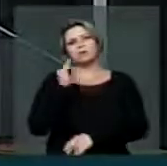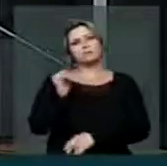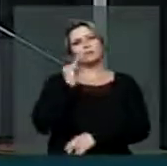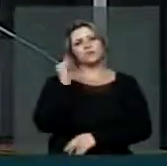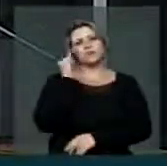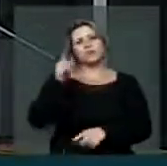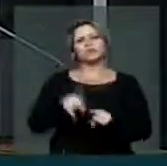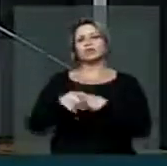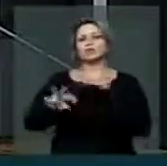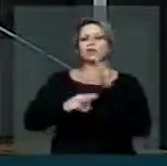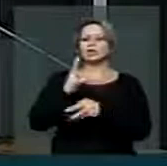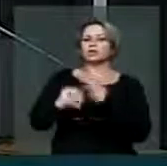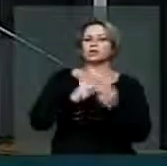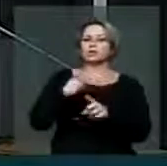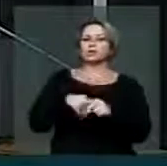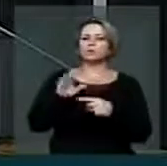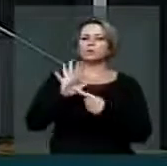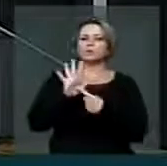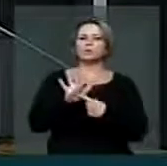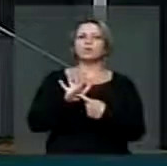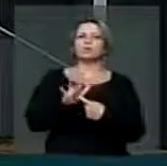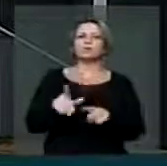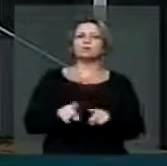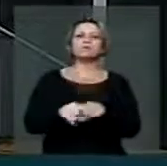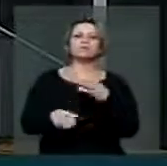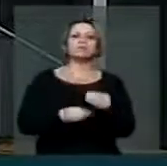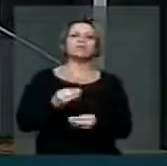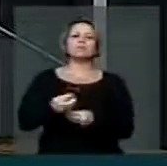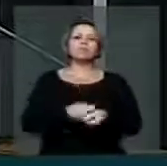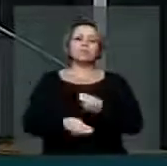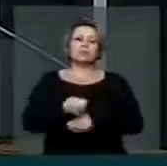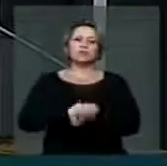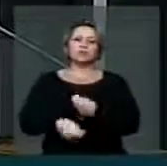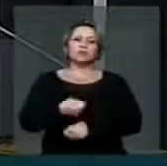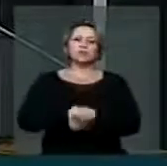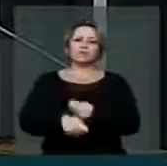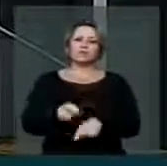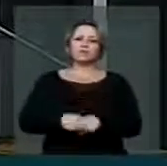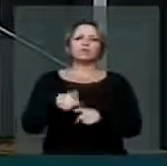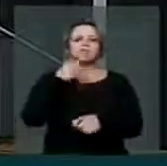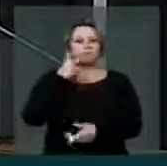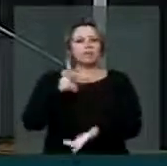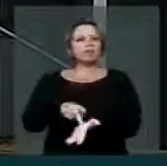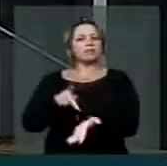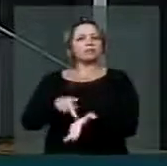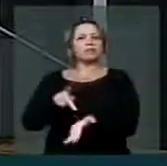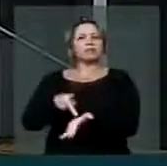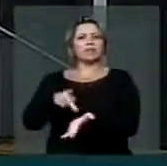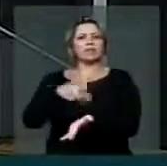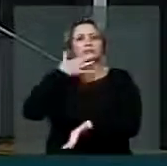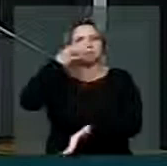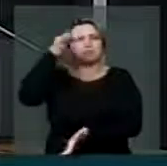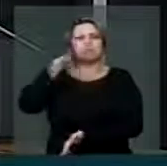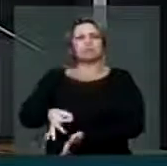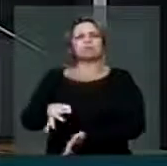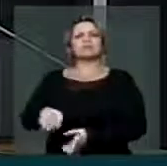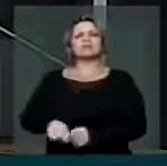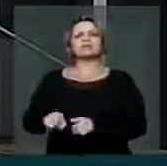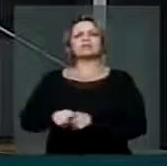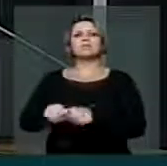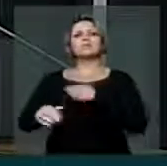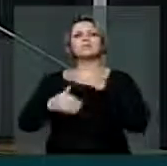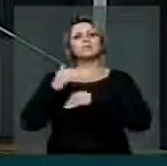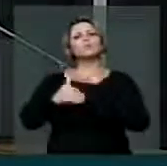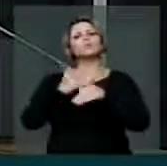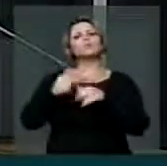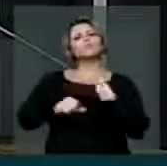que estas medidas passem pela ampliação do financiamento. Isso é verdade, temos certeza. Passou